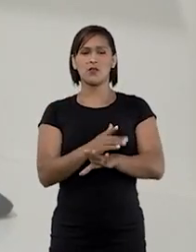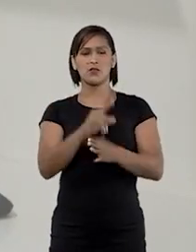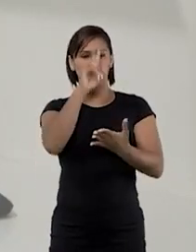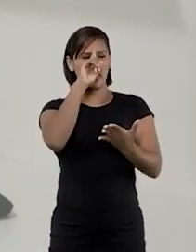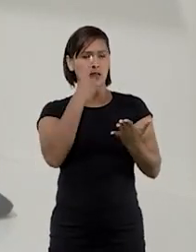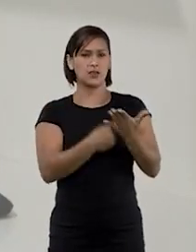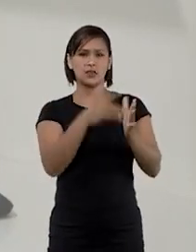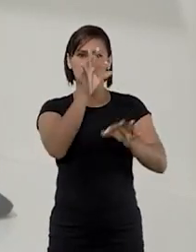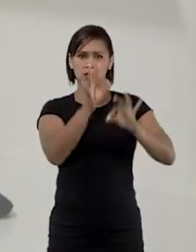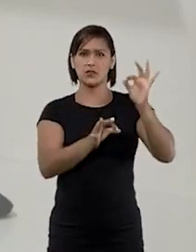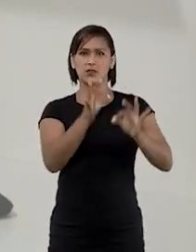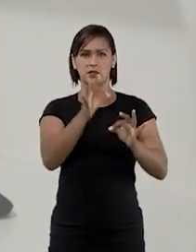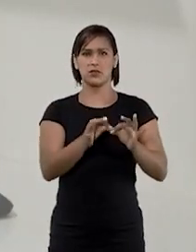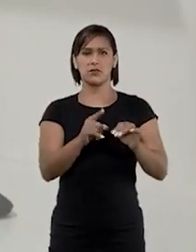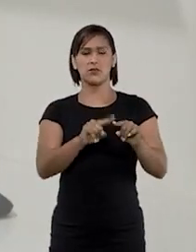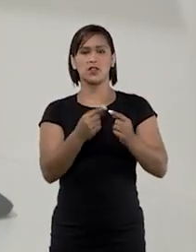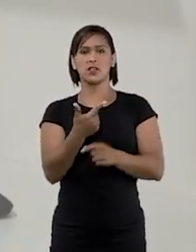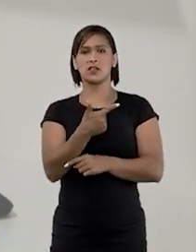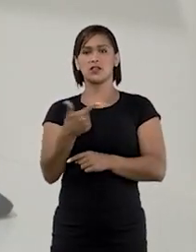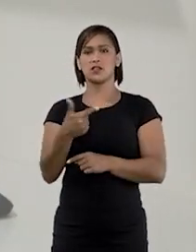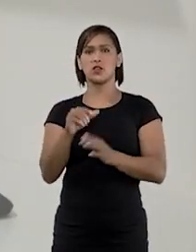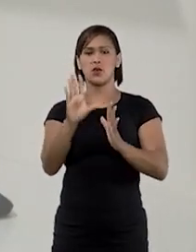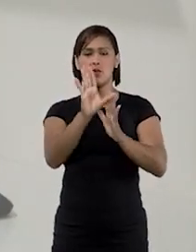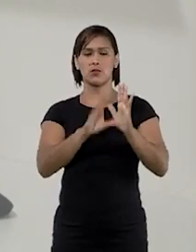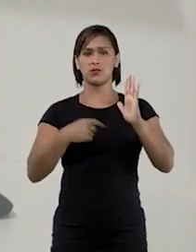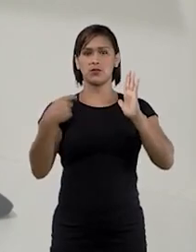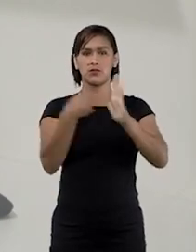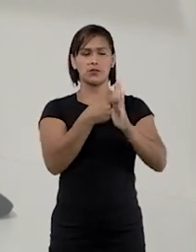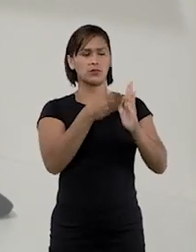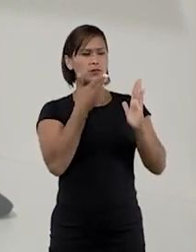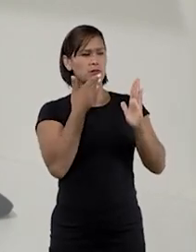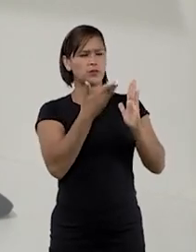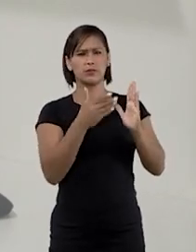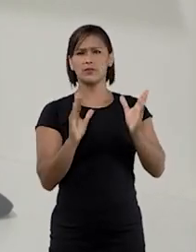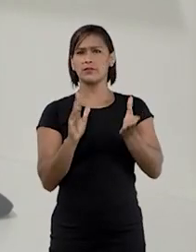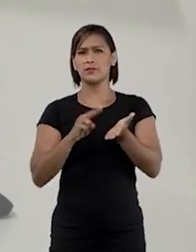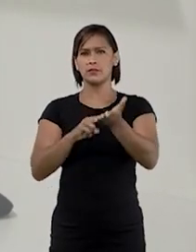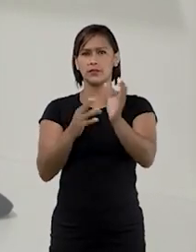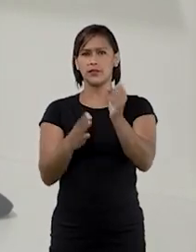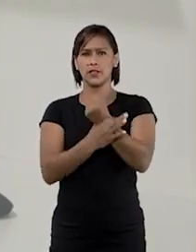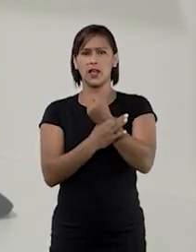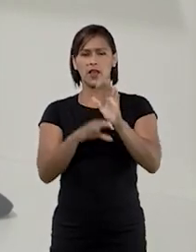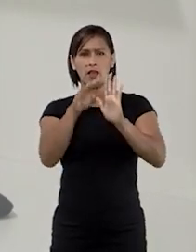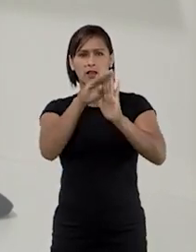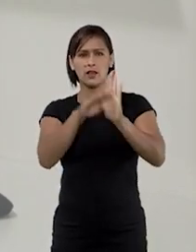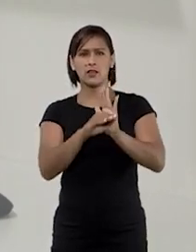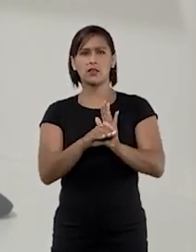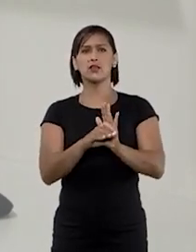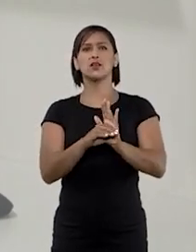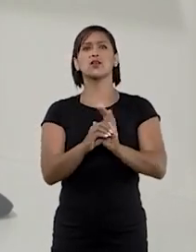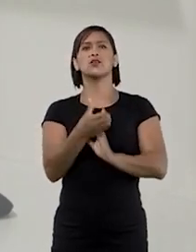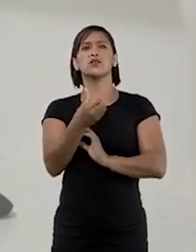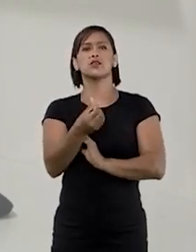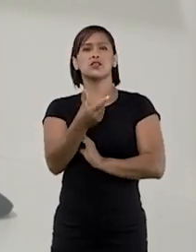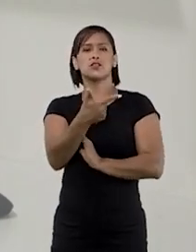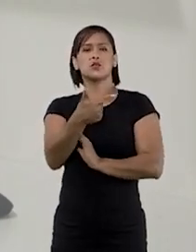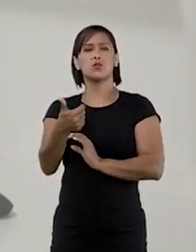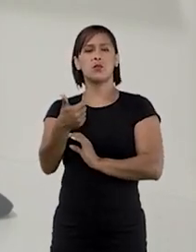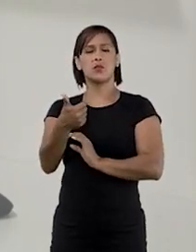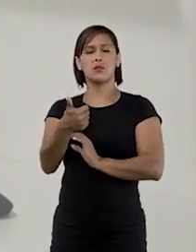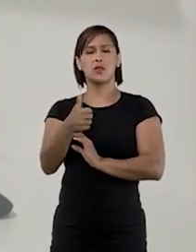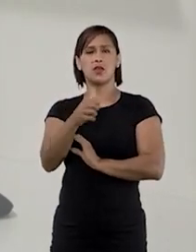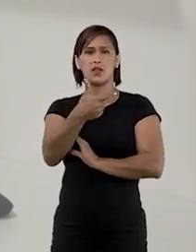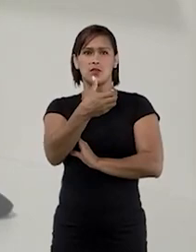aprovados por o som judiciais segundo os impetrantes uma data de segurança classificados do 61º